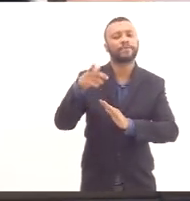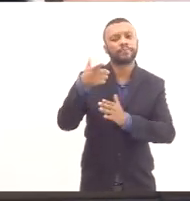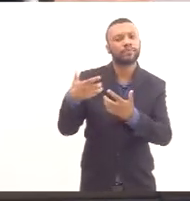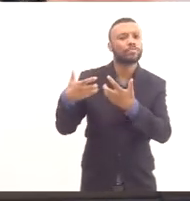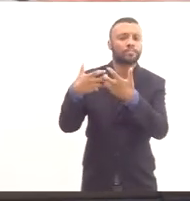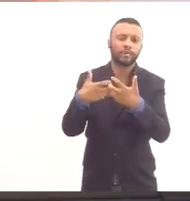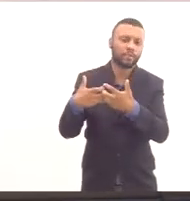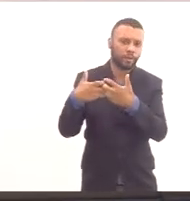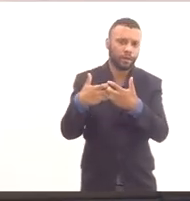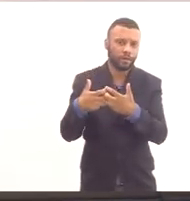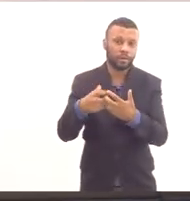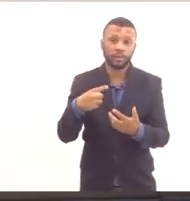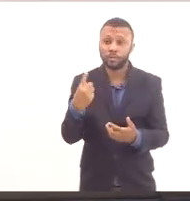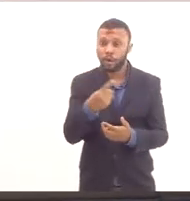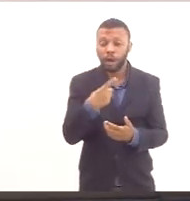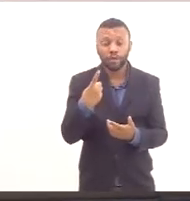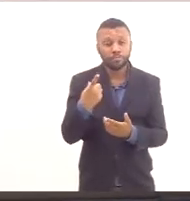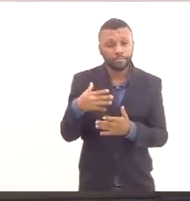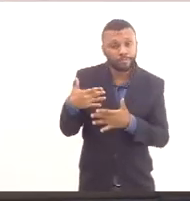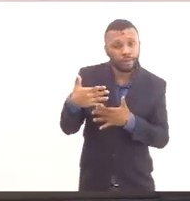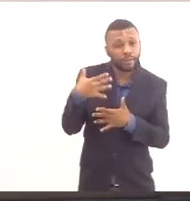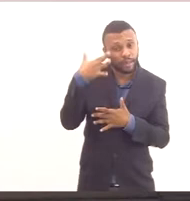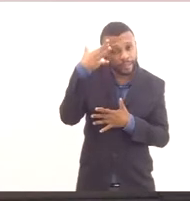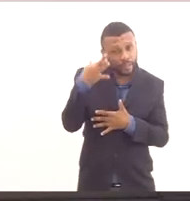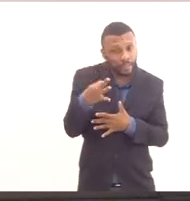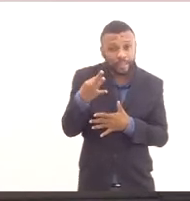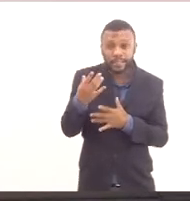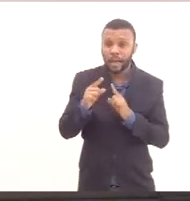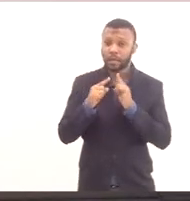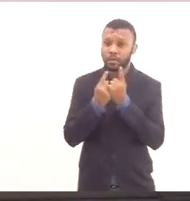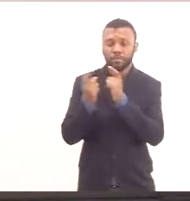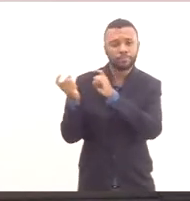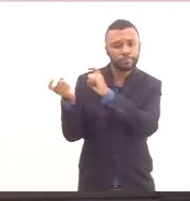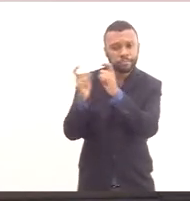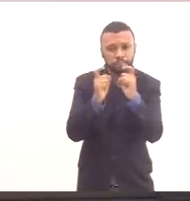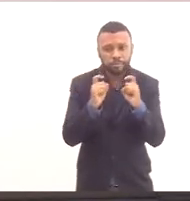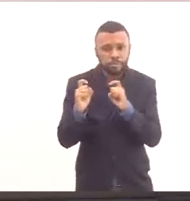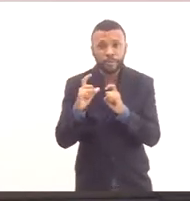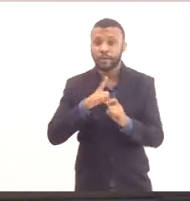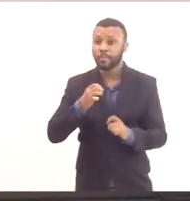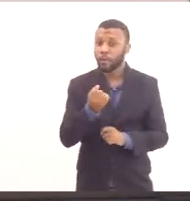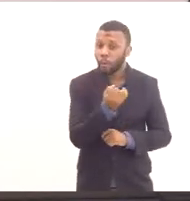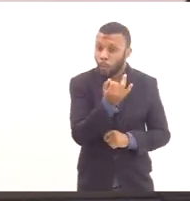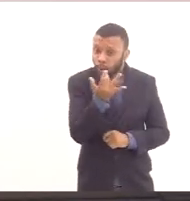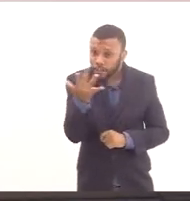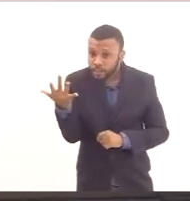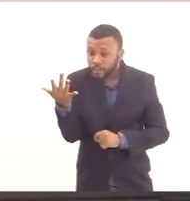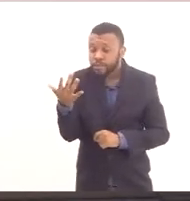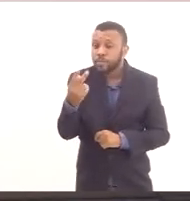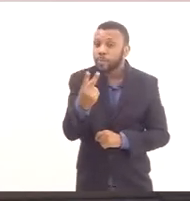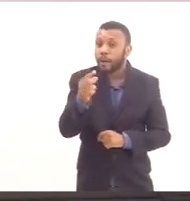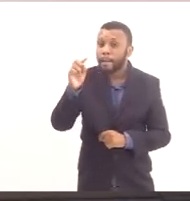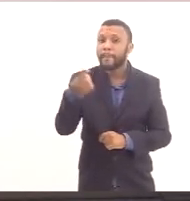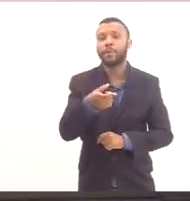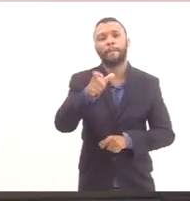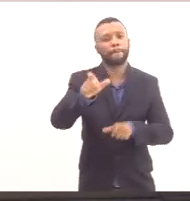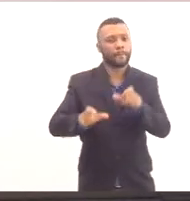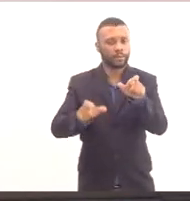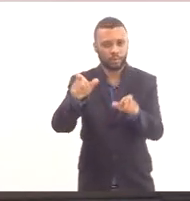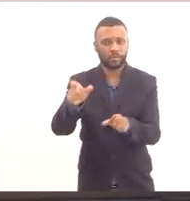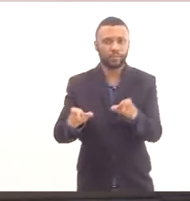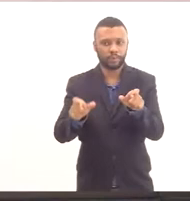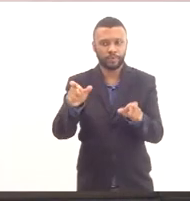Vista que nós pelo que dependemos das últimas audiências temos um quantitativo de aproximadamente duas mil pessoas